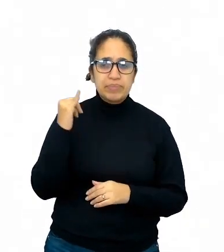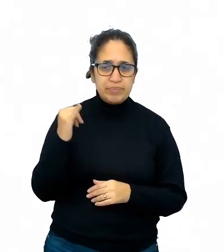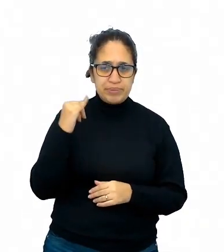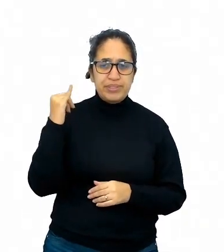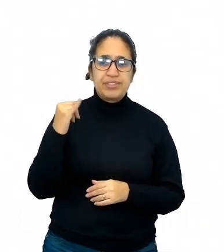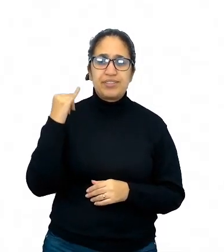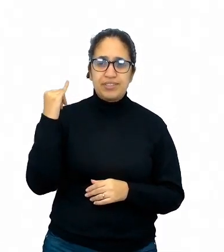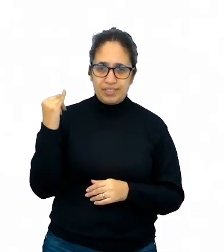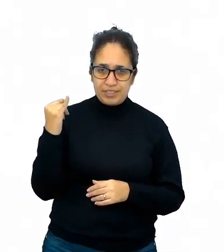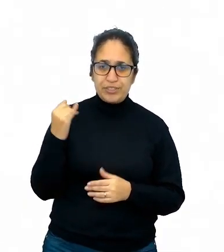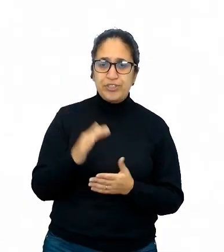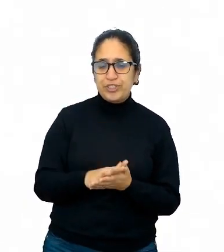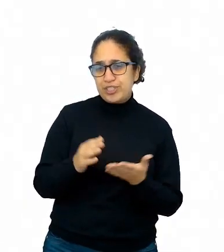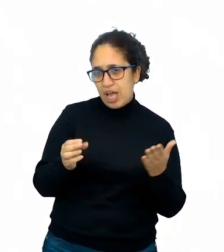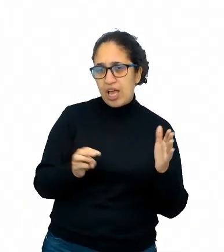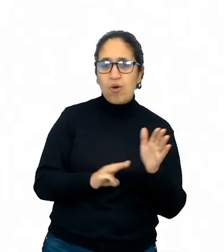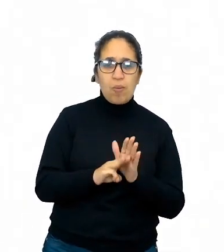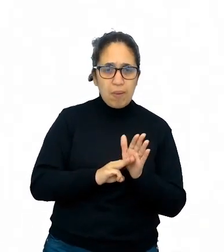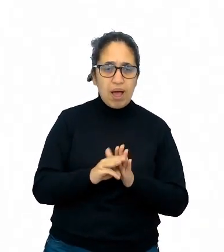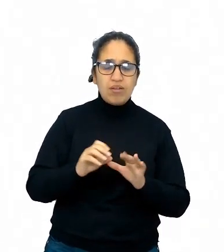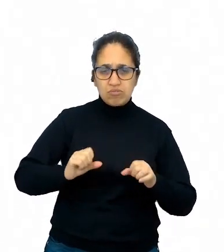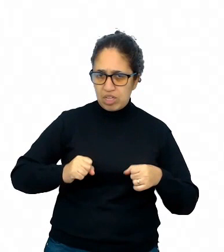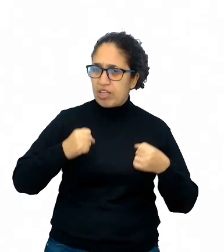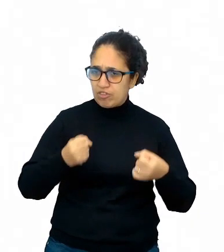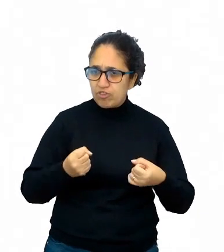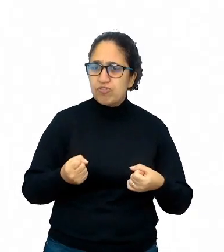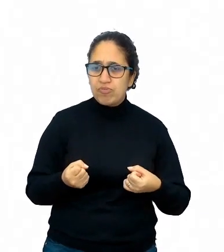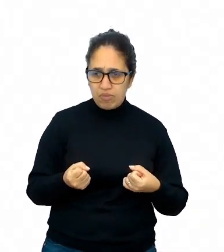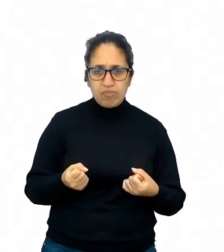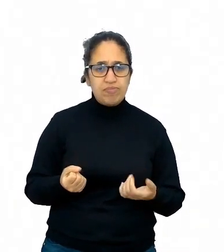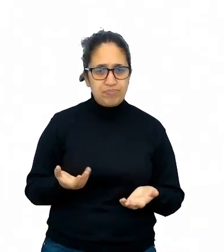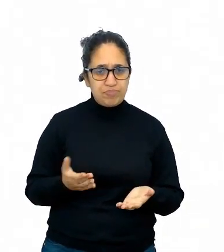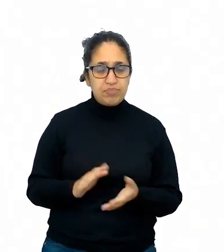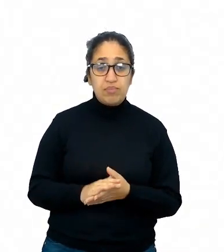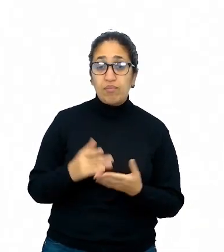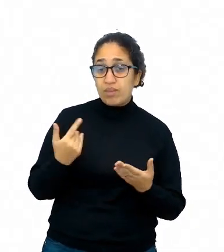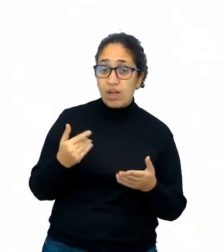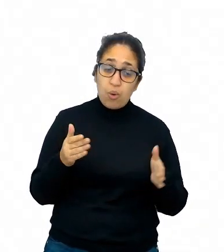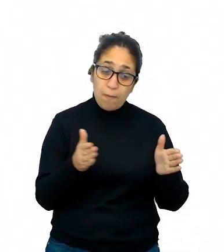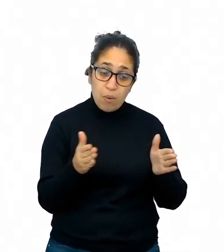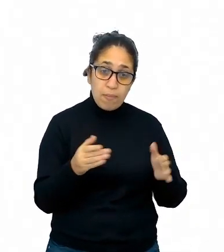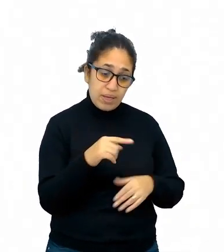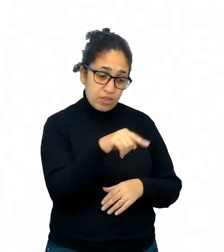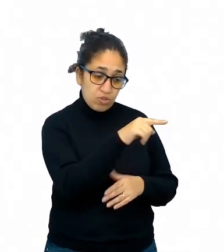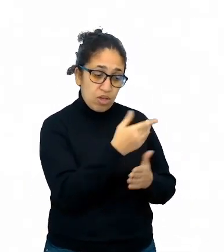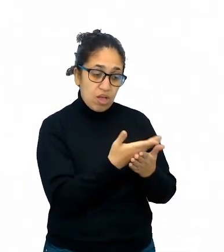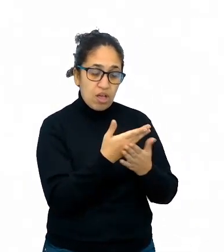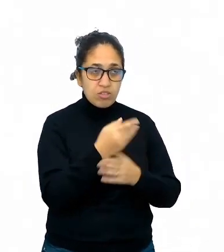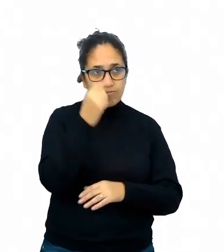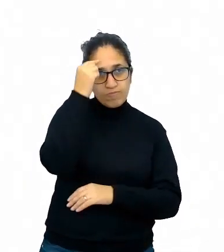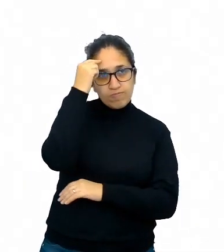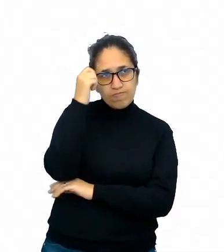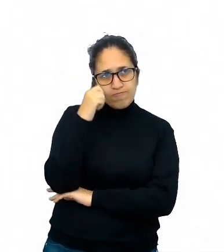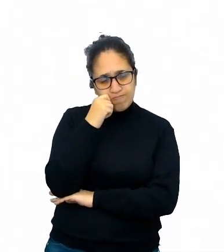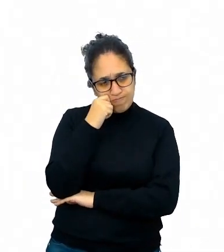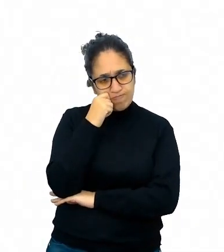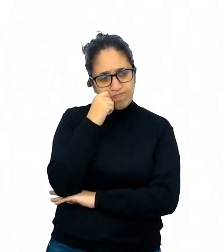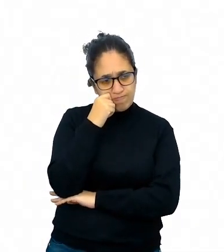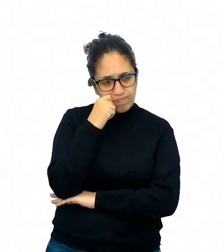importantes, né? É um método ativo, se a gente falar isso, porque é o momento que o estudante vai pensar,